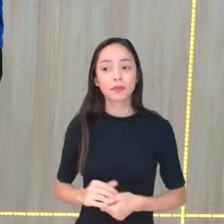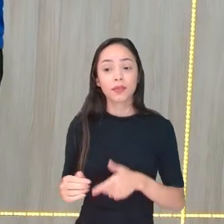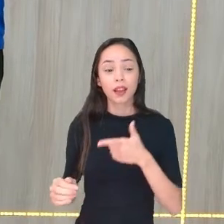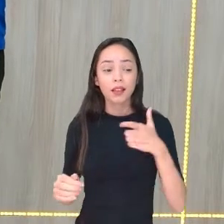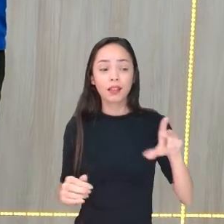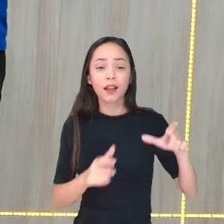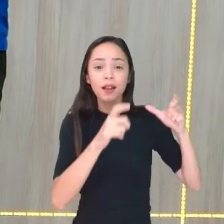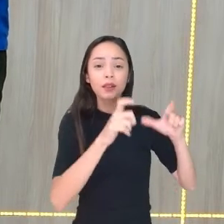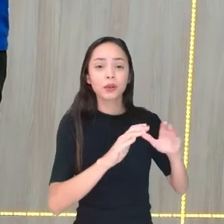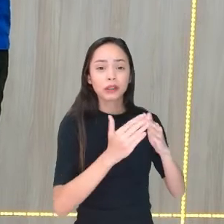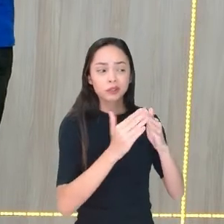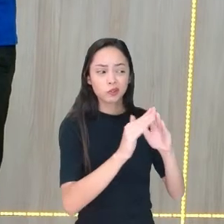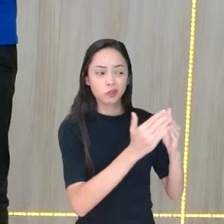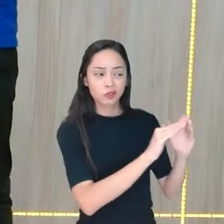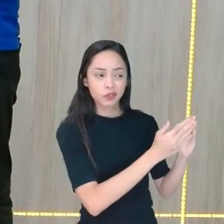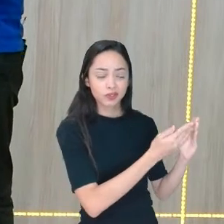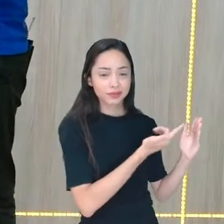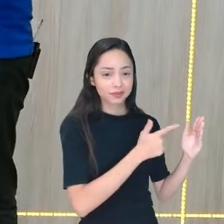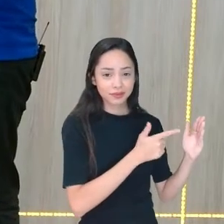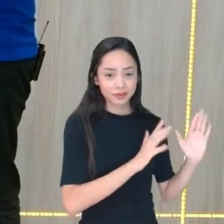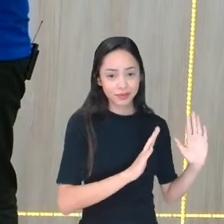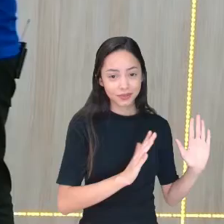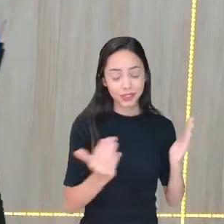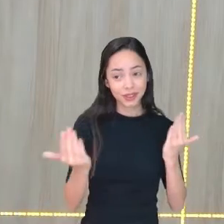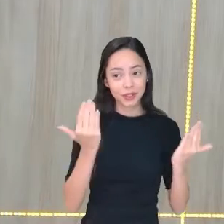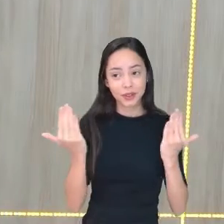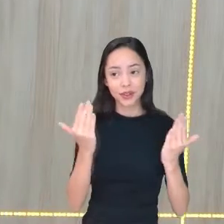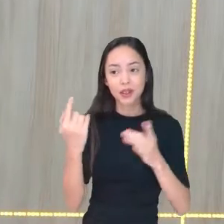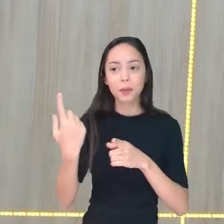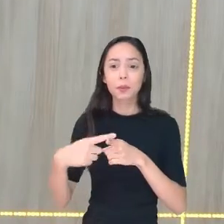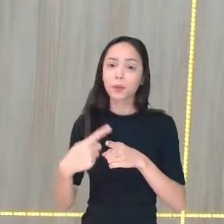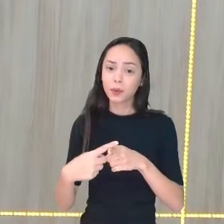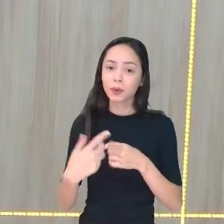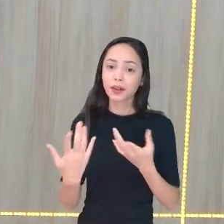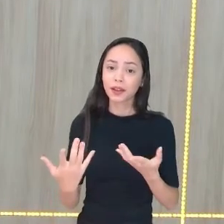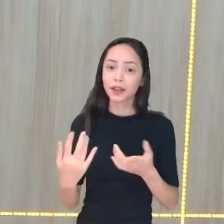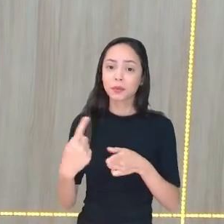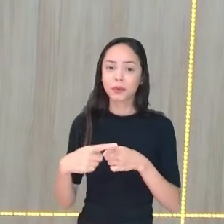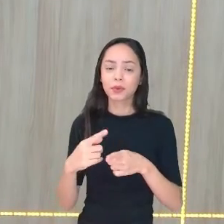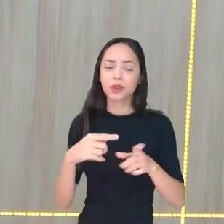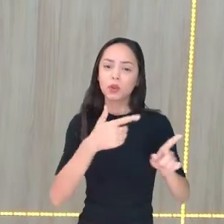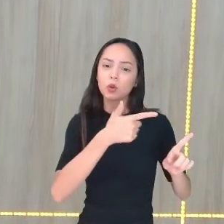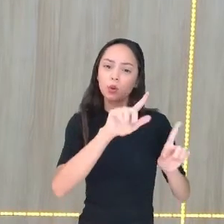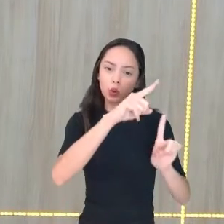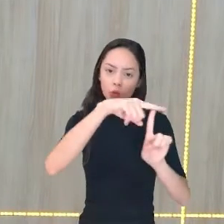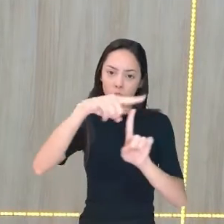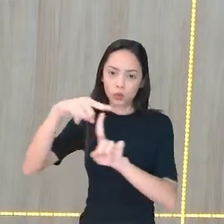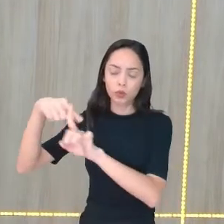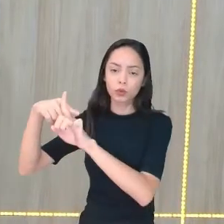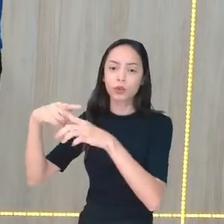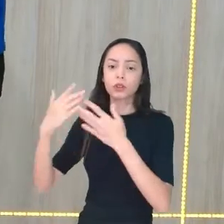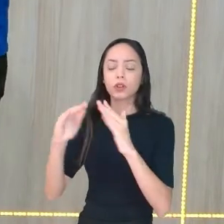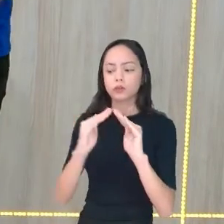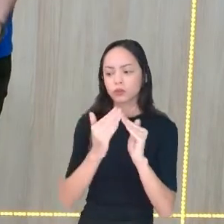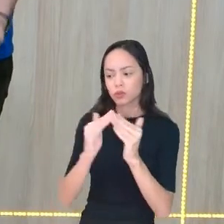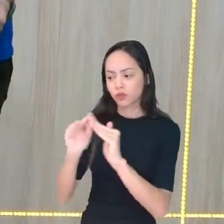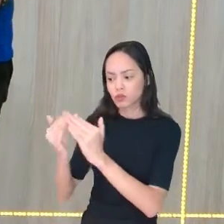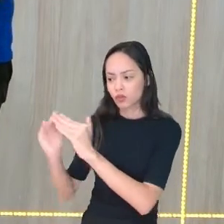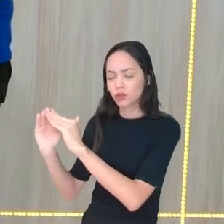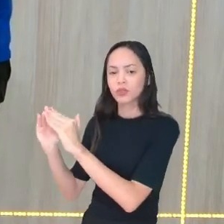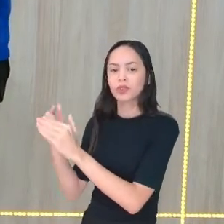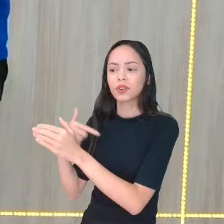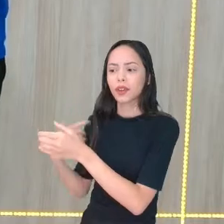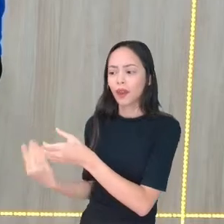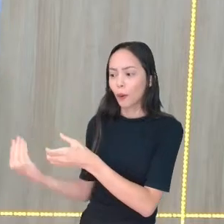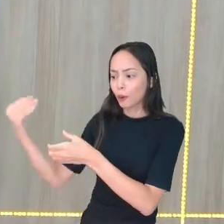palafitas, né? Deu para perceber aí, né? Por quê? Por causa de outros fatores. Então, as palafitas eu estou ali dentro do